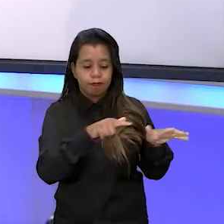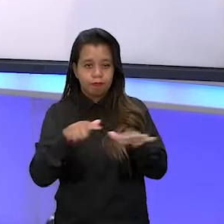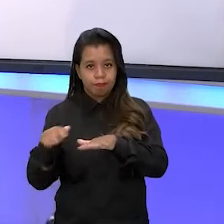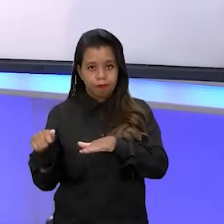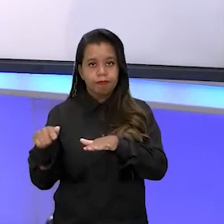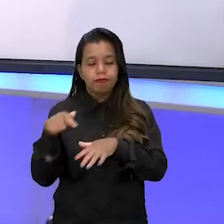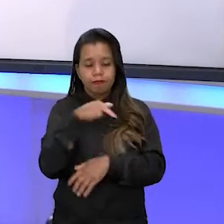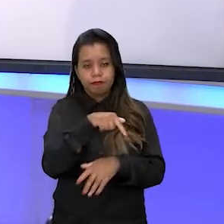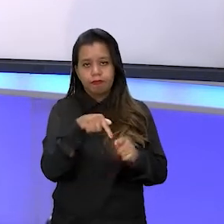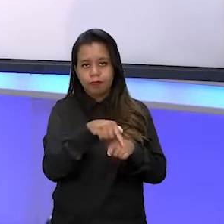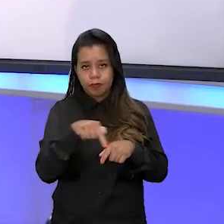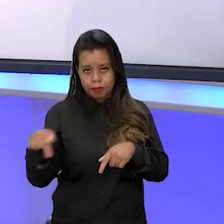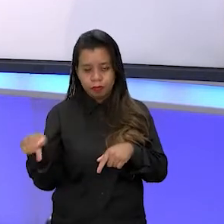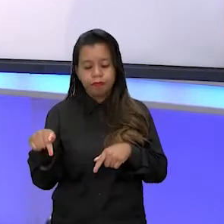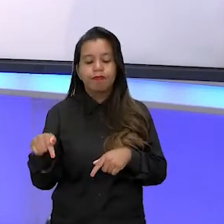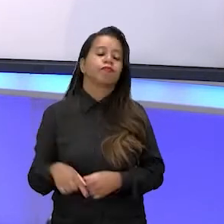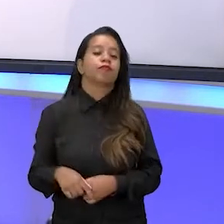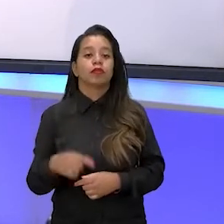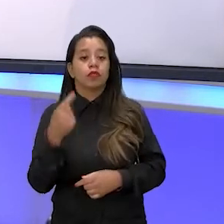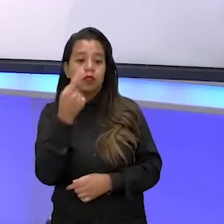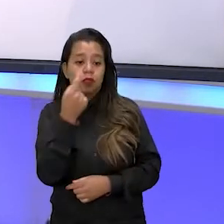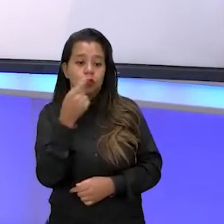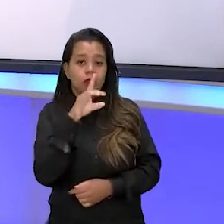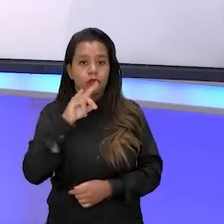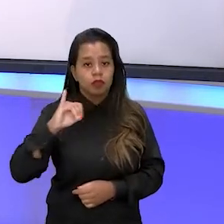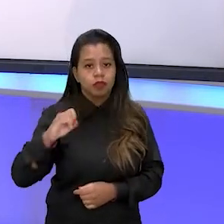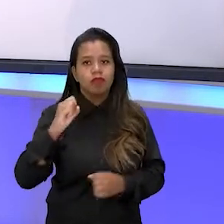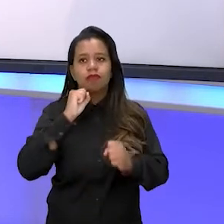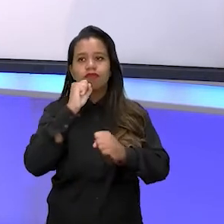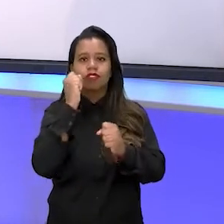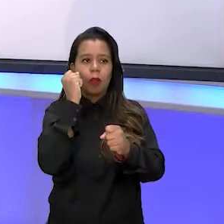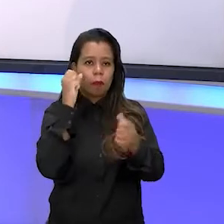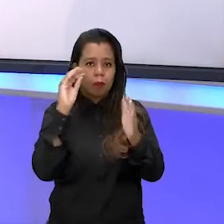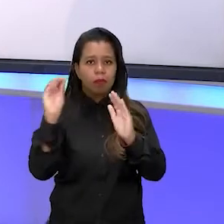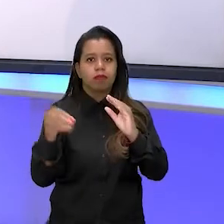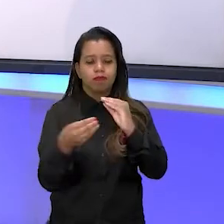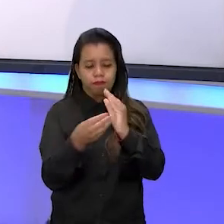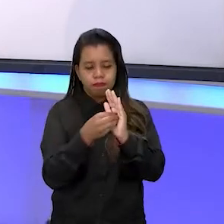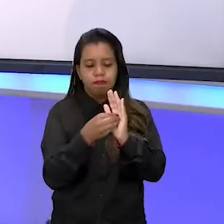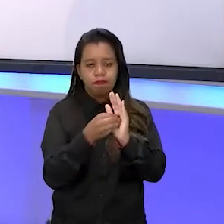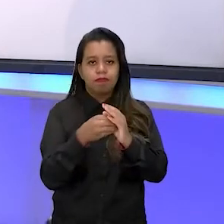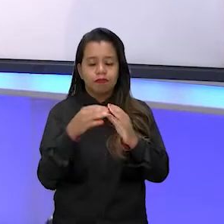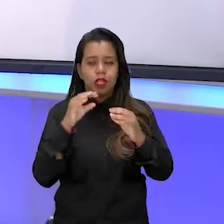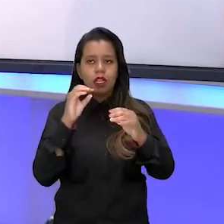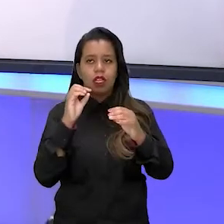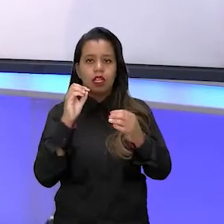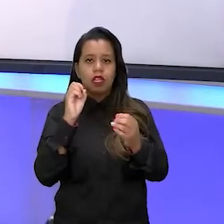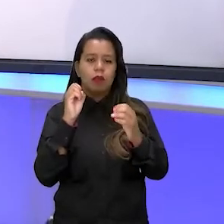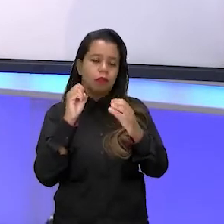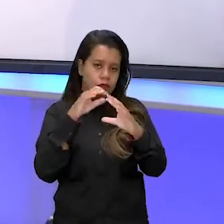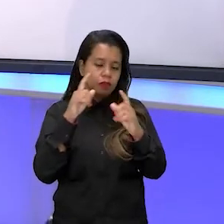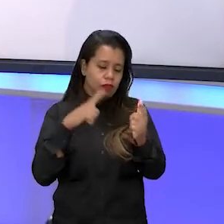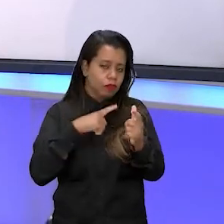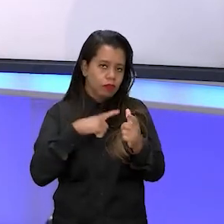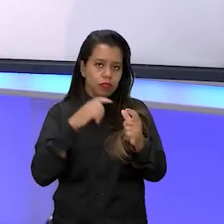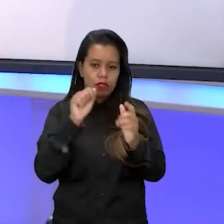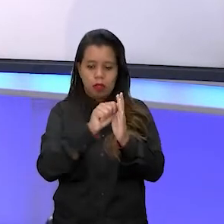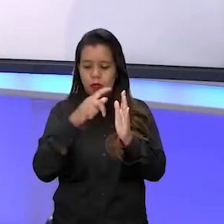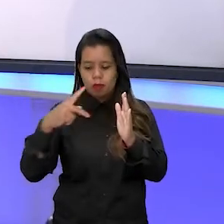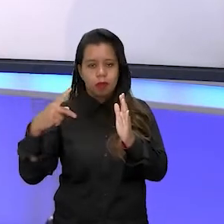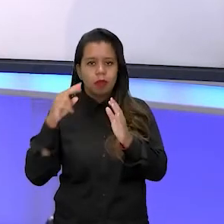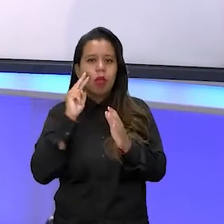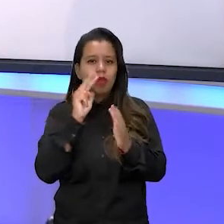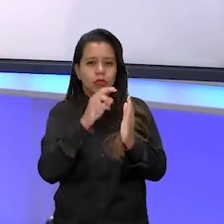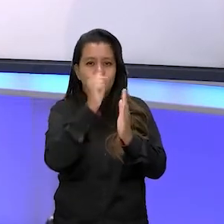gente demora um dia para poder postar, porque é o tempo da edição desse vídeo, mas sempre consultem aí o lugar